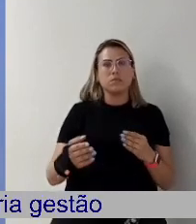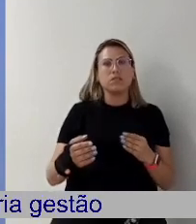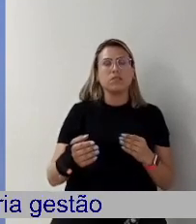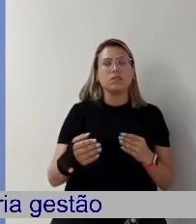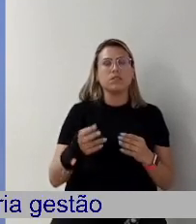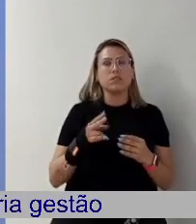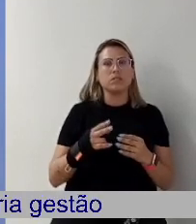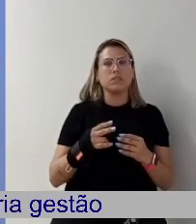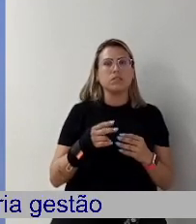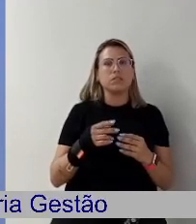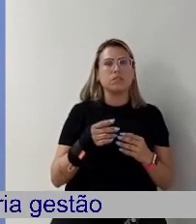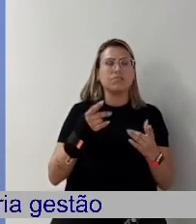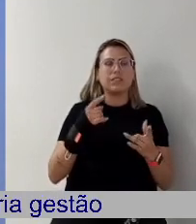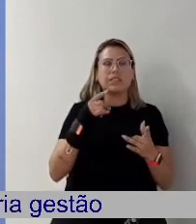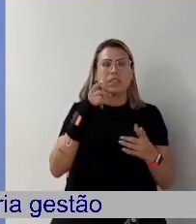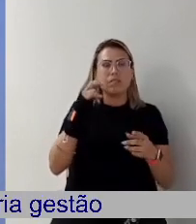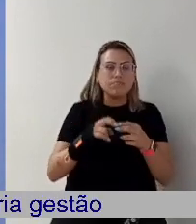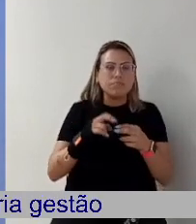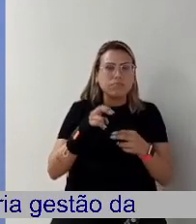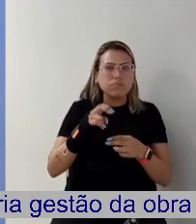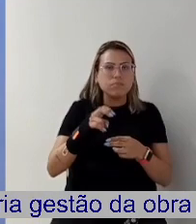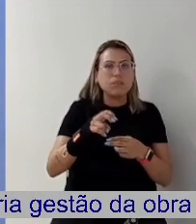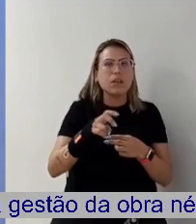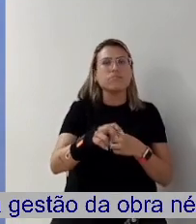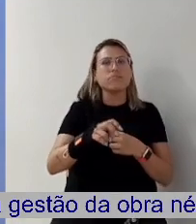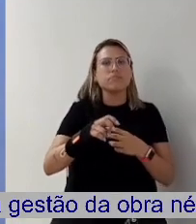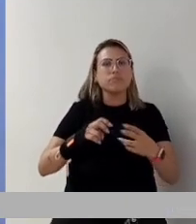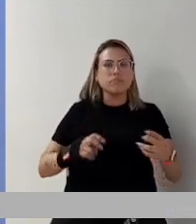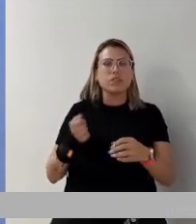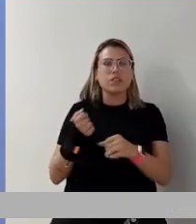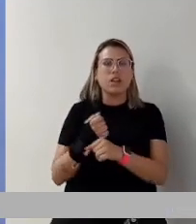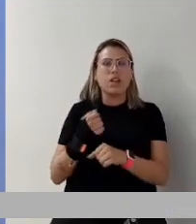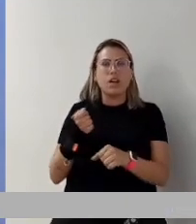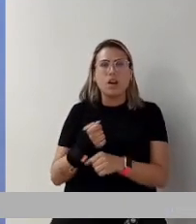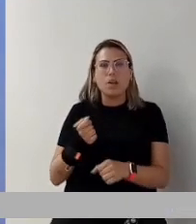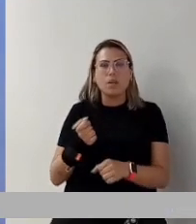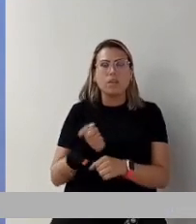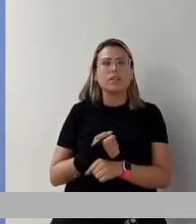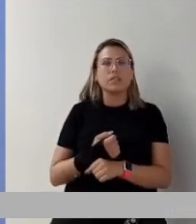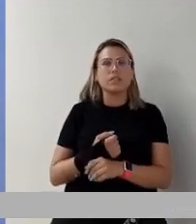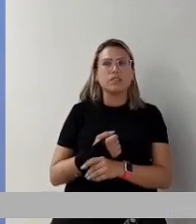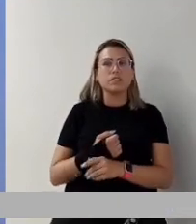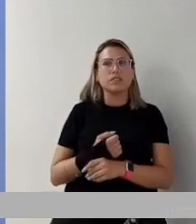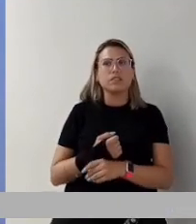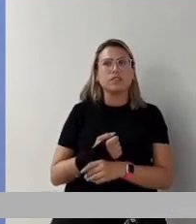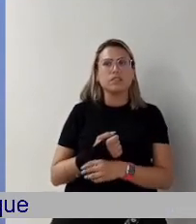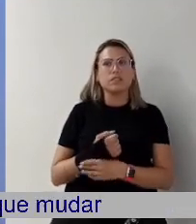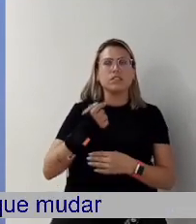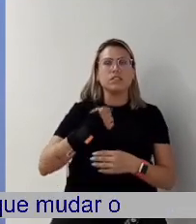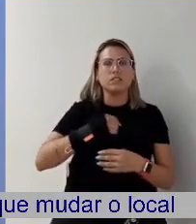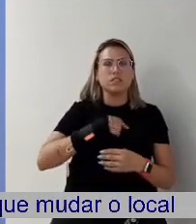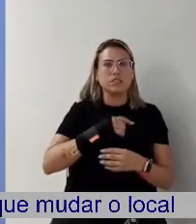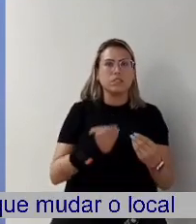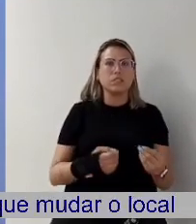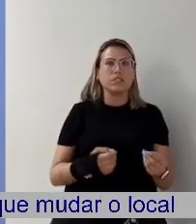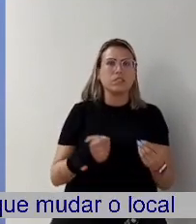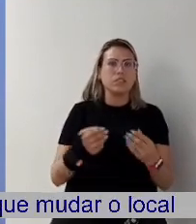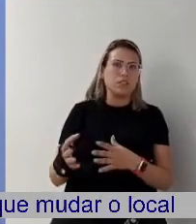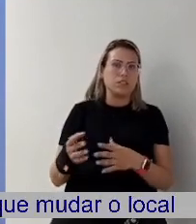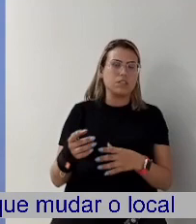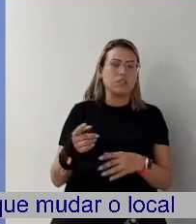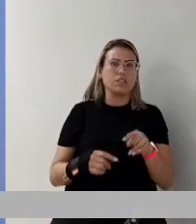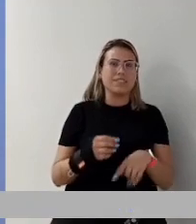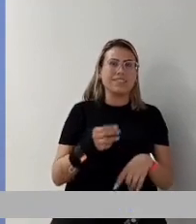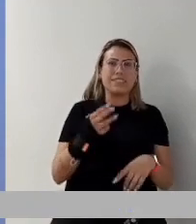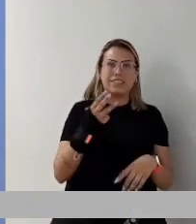recuou na execução da obra né infelizmente a obra foi recuada tivemos que mudar o local mudem para três local